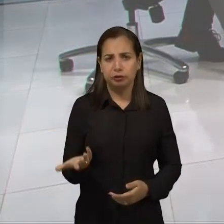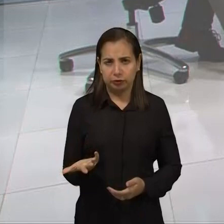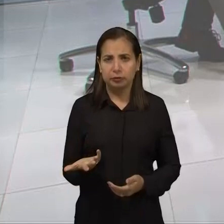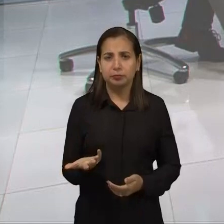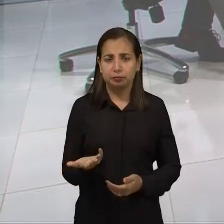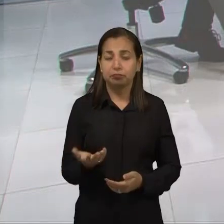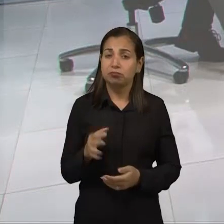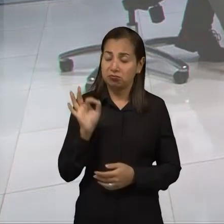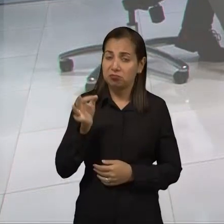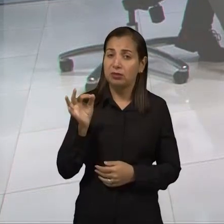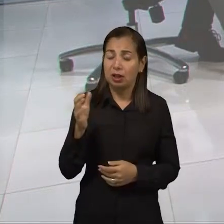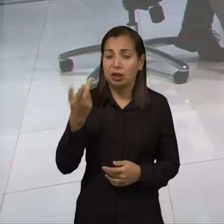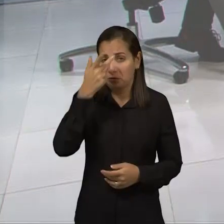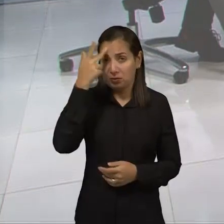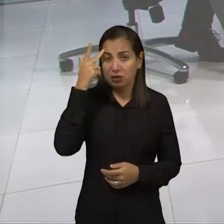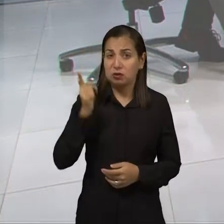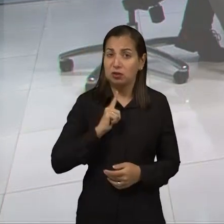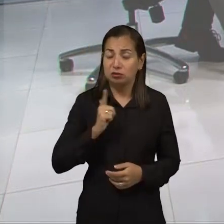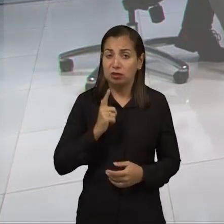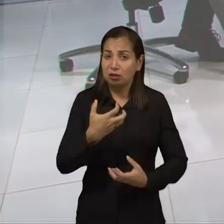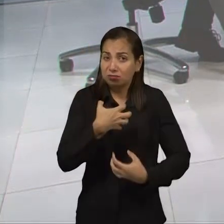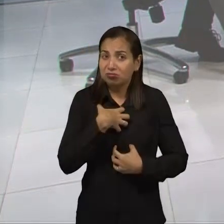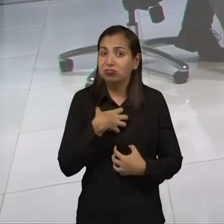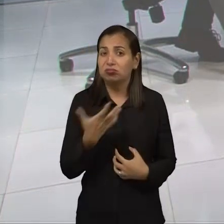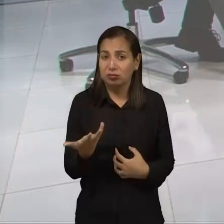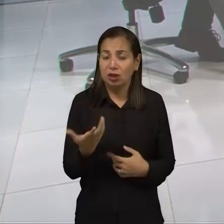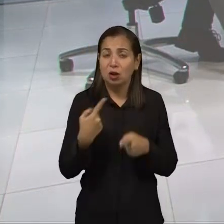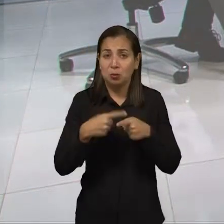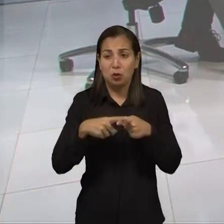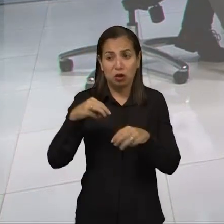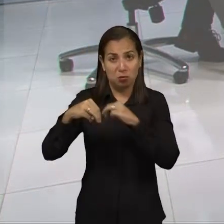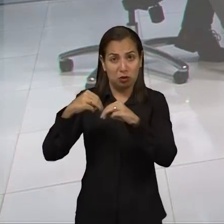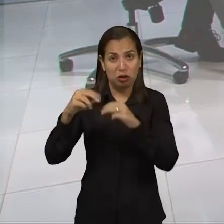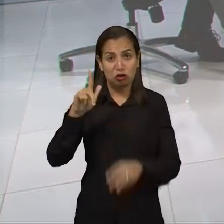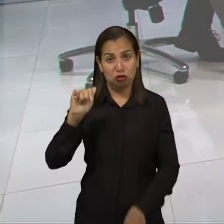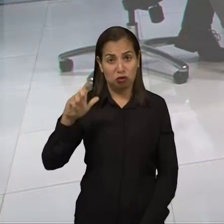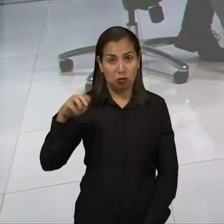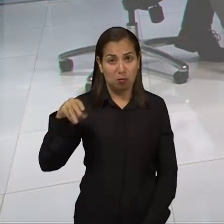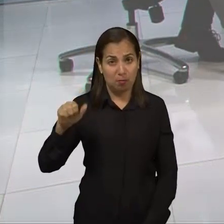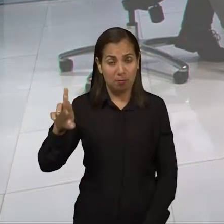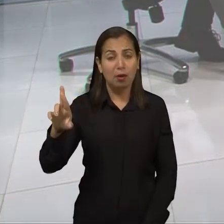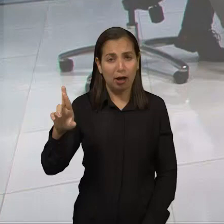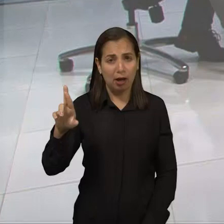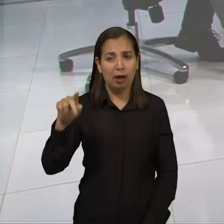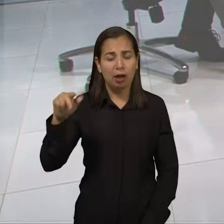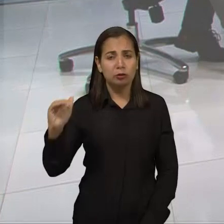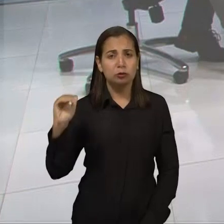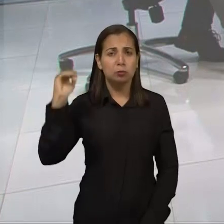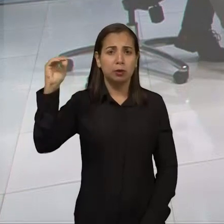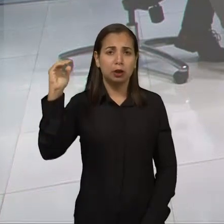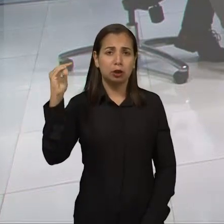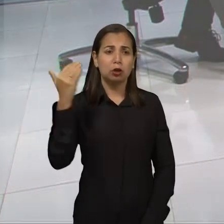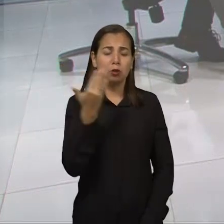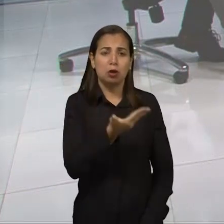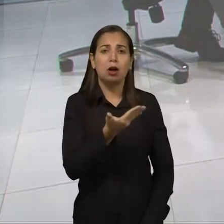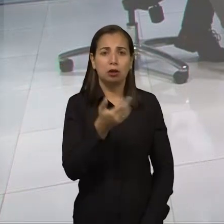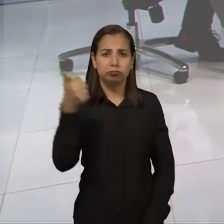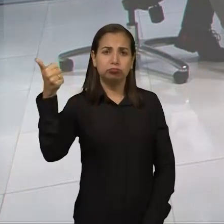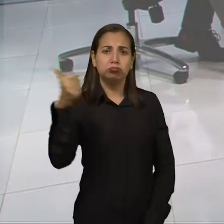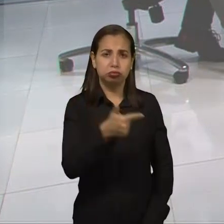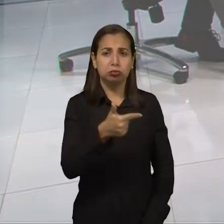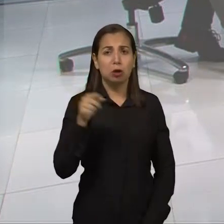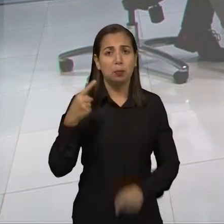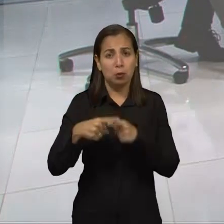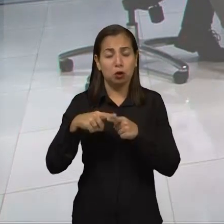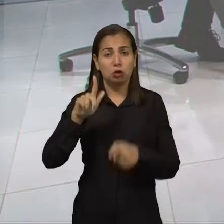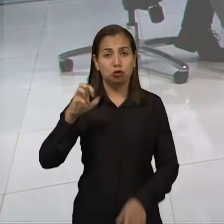espetáculo. As pessoas reagem à provocação. O ministro Gilmar, ele tecnicamente é superior ao ministro Barroso. O ministro Gilmar tem mais